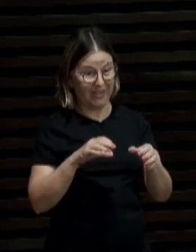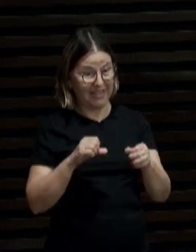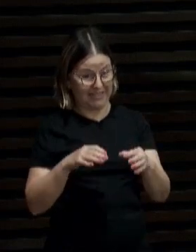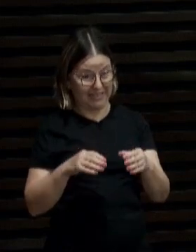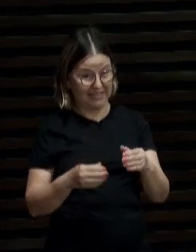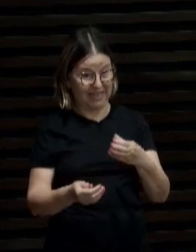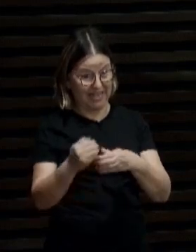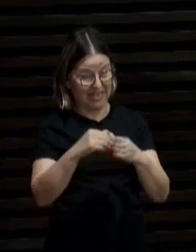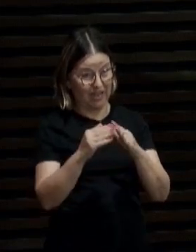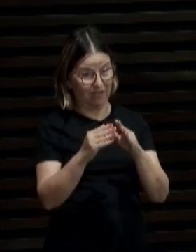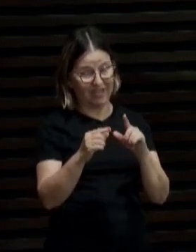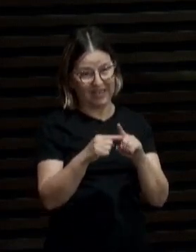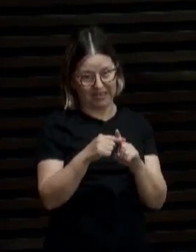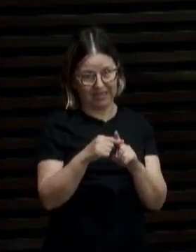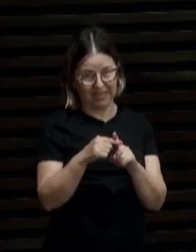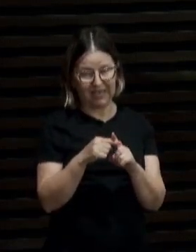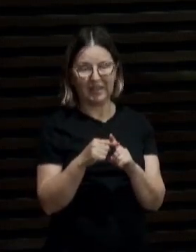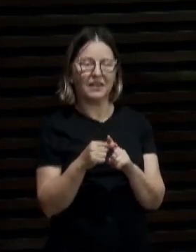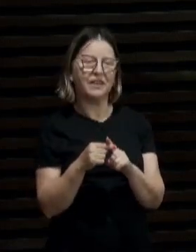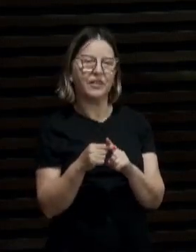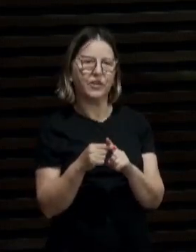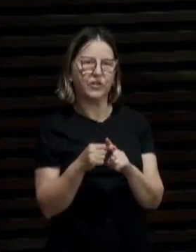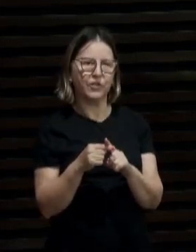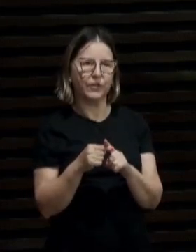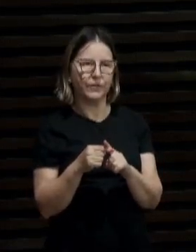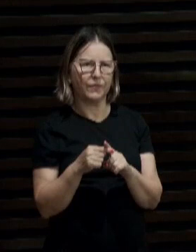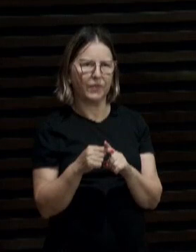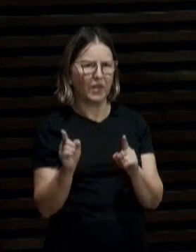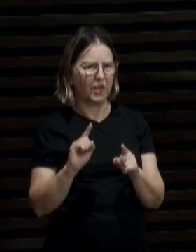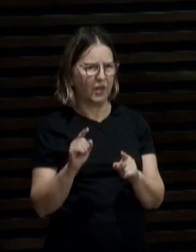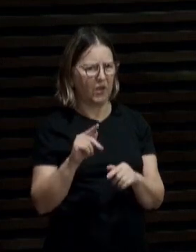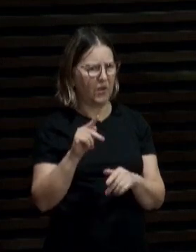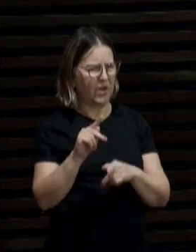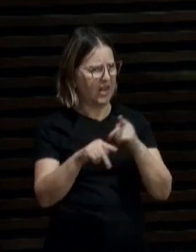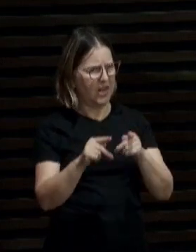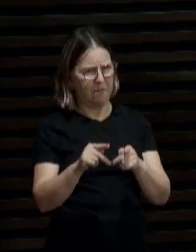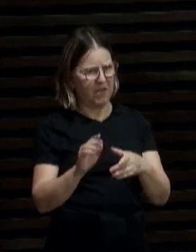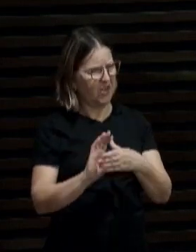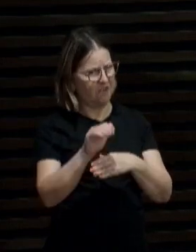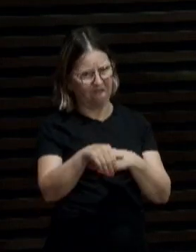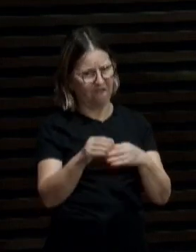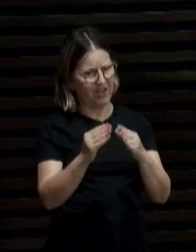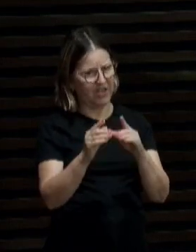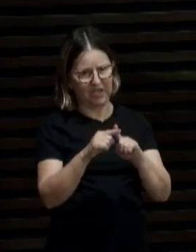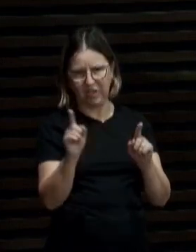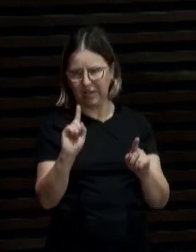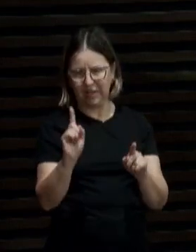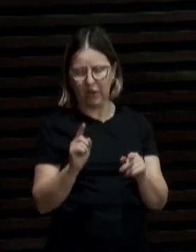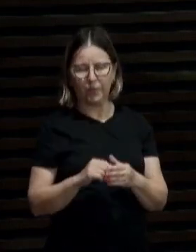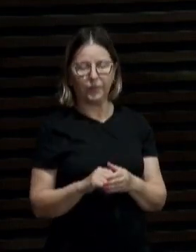dentro da igreja, gente, não é lá de fora. Lá de fora é mais fácil de barrar, né? Quando é de dentro da igreja, né, com